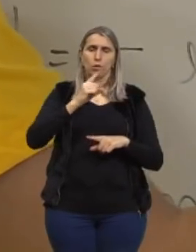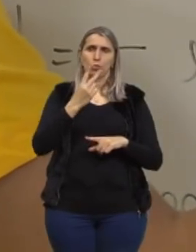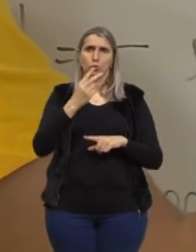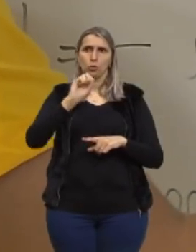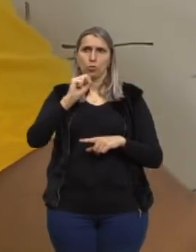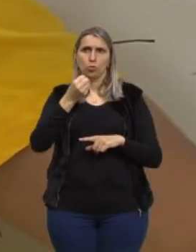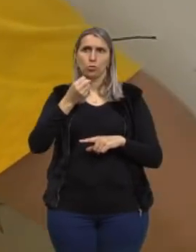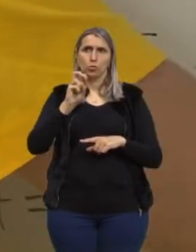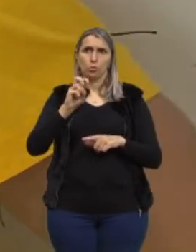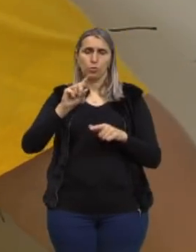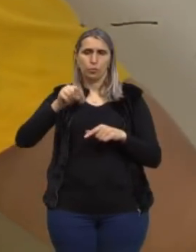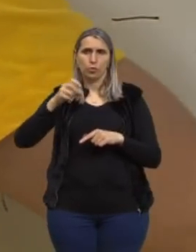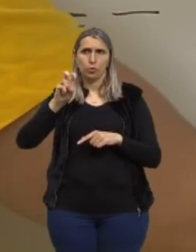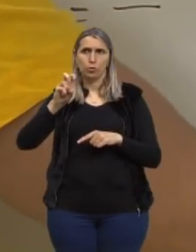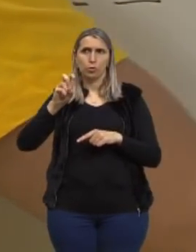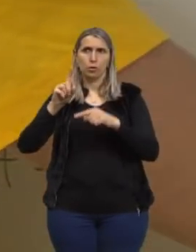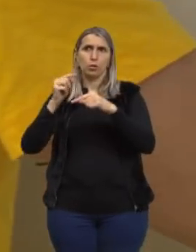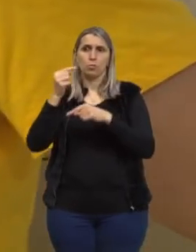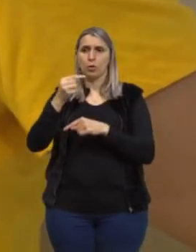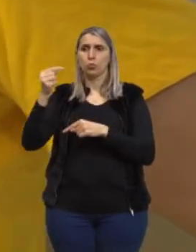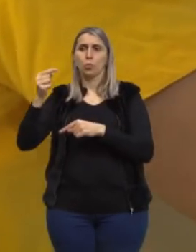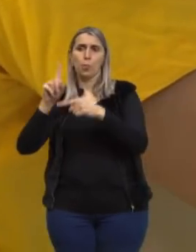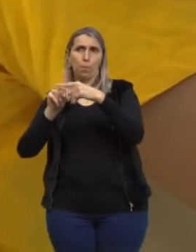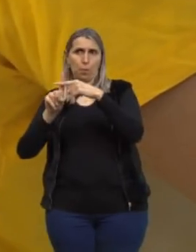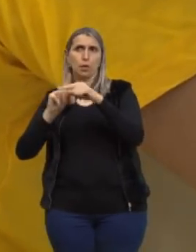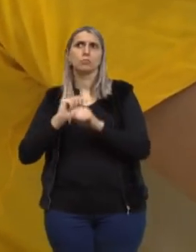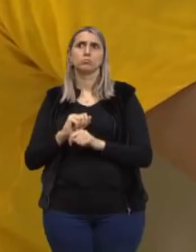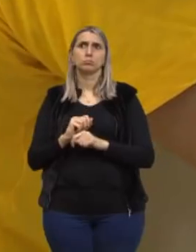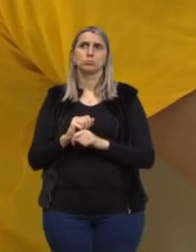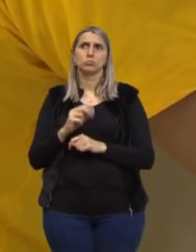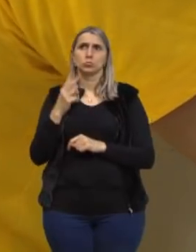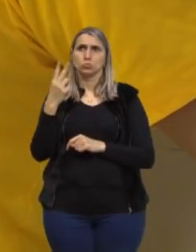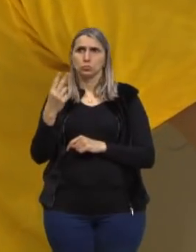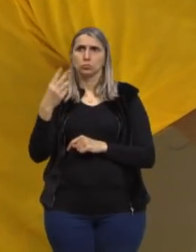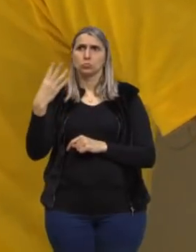285 vírgula 5 - com menos dá mais